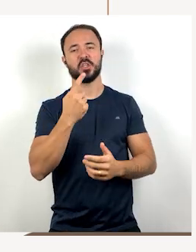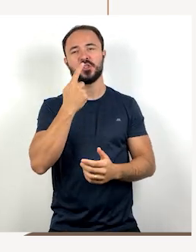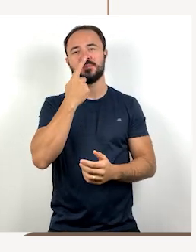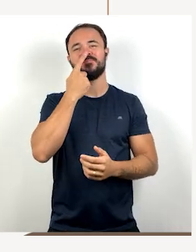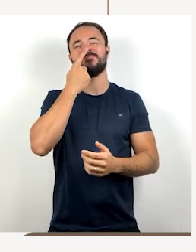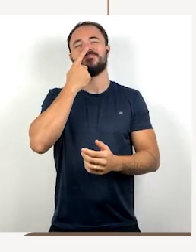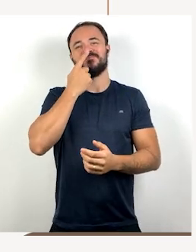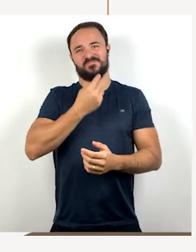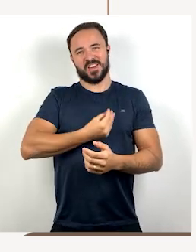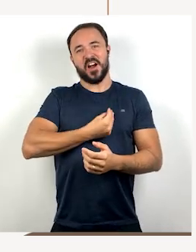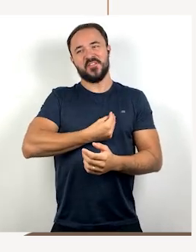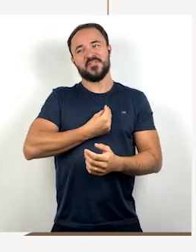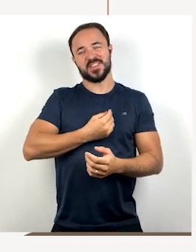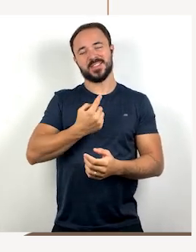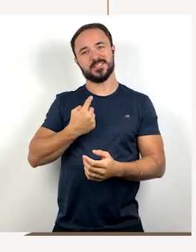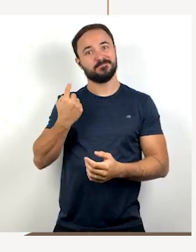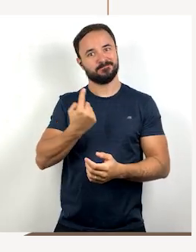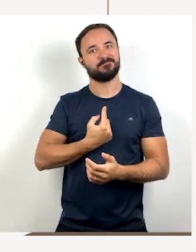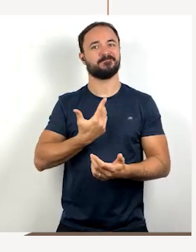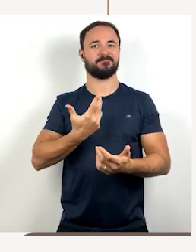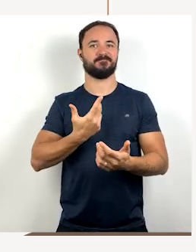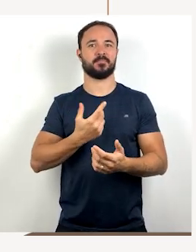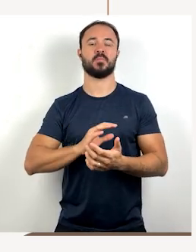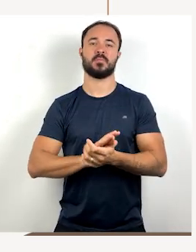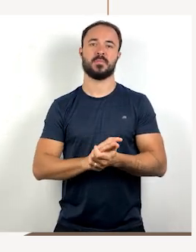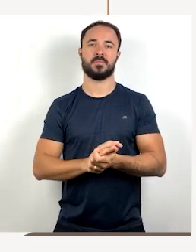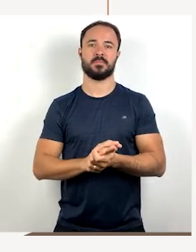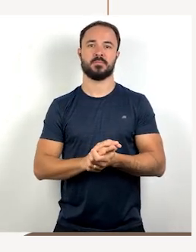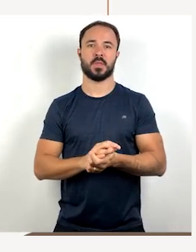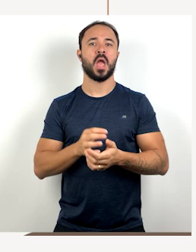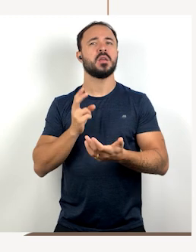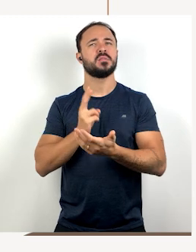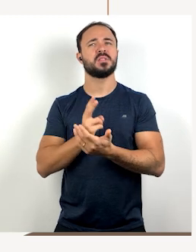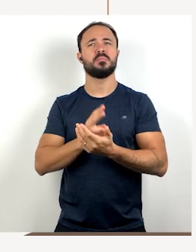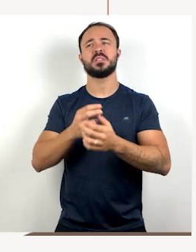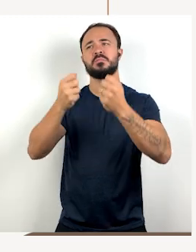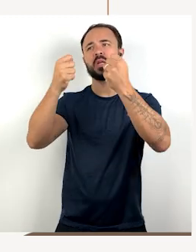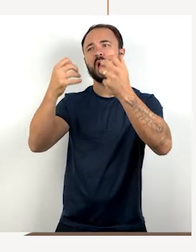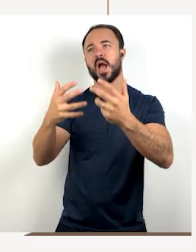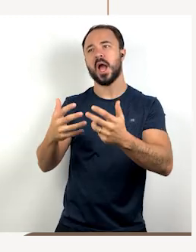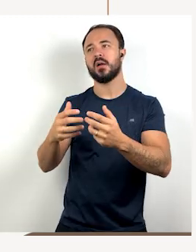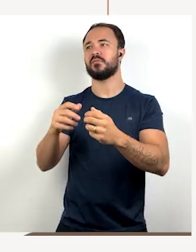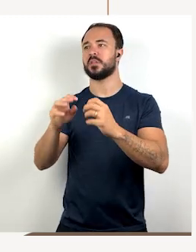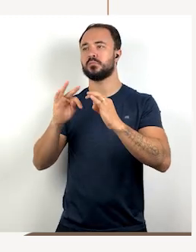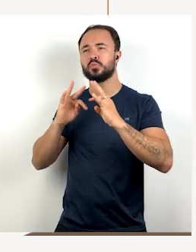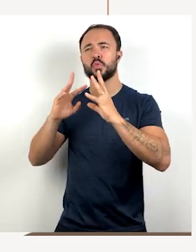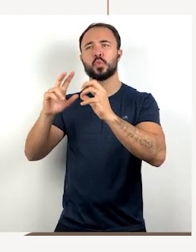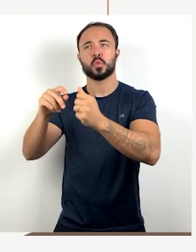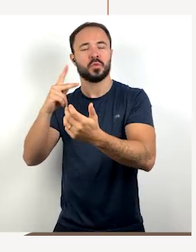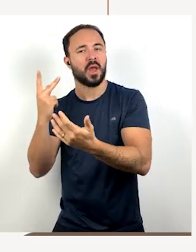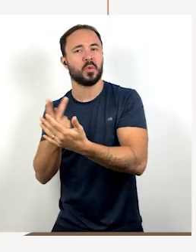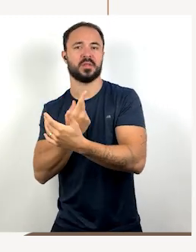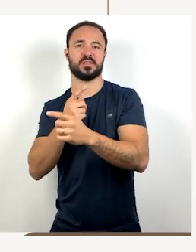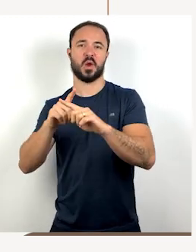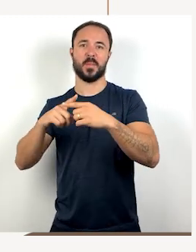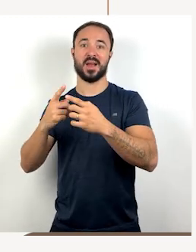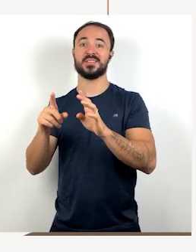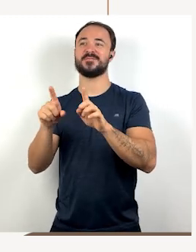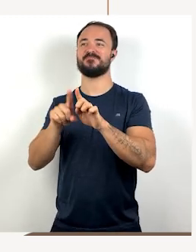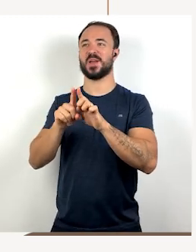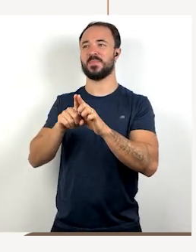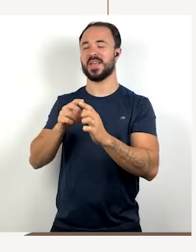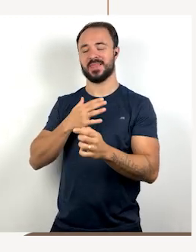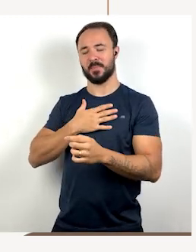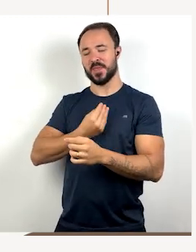claro que ela não ficava o tempo todo falando do que estava acontecendo lá fora. Ela também falava daquilo que acontecia em